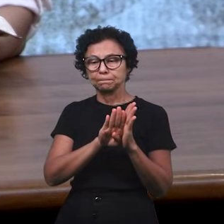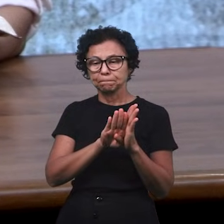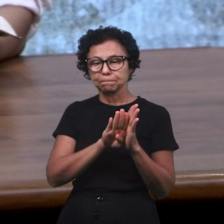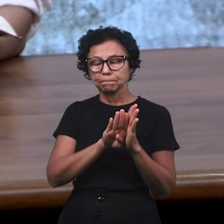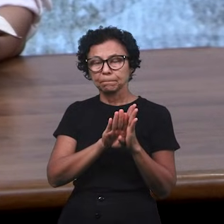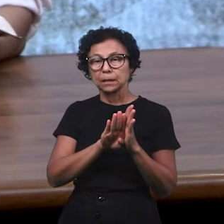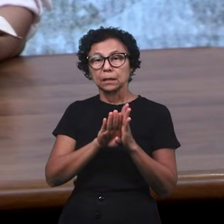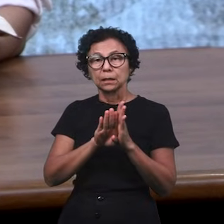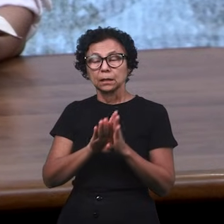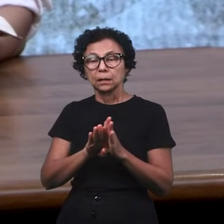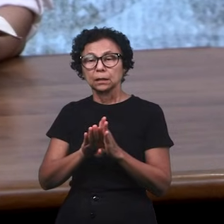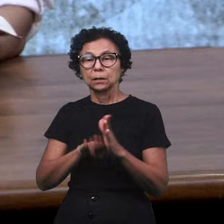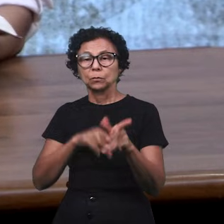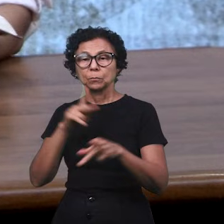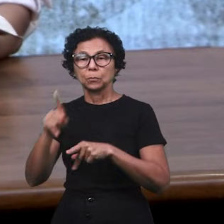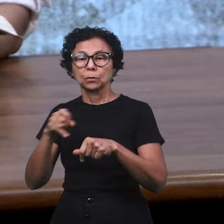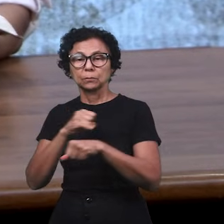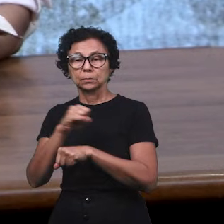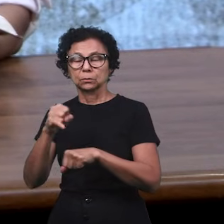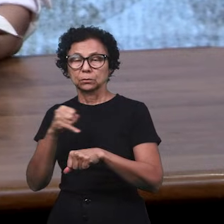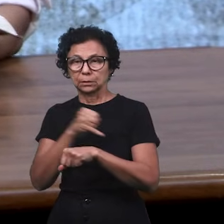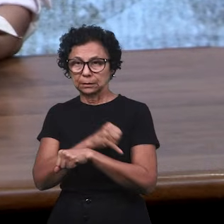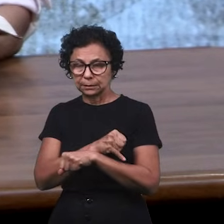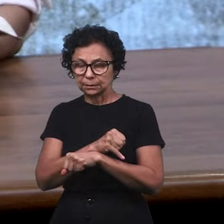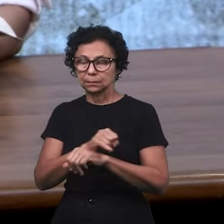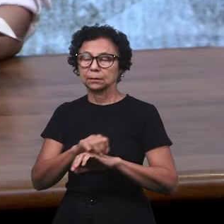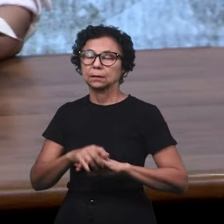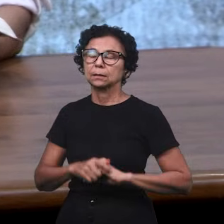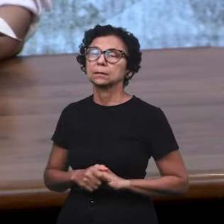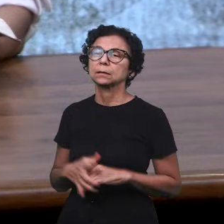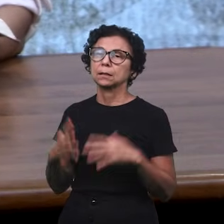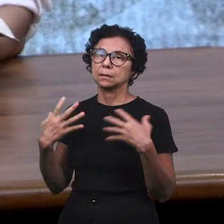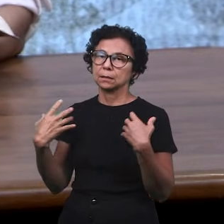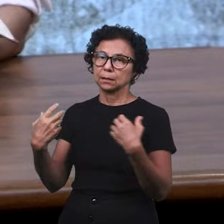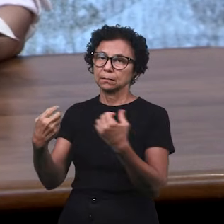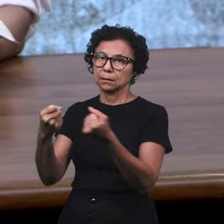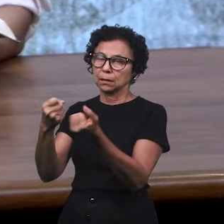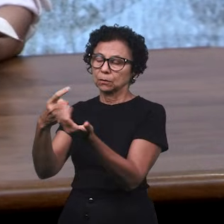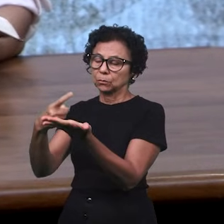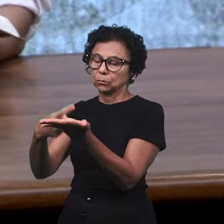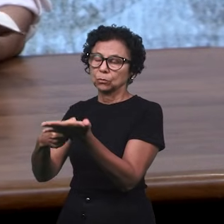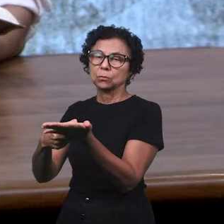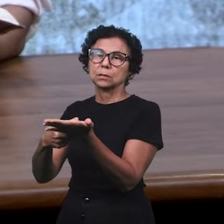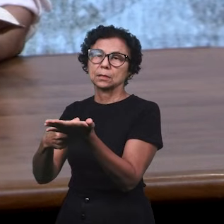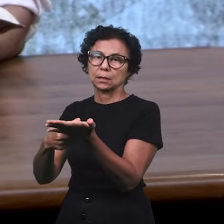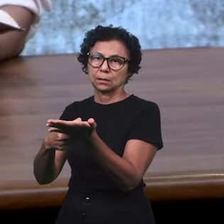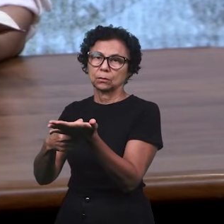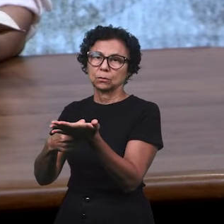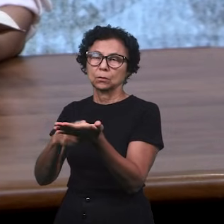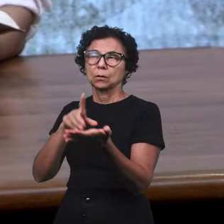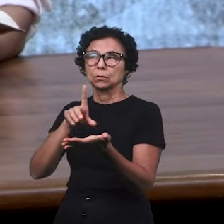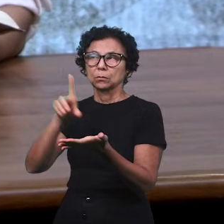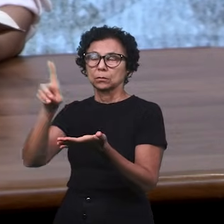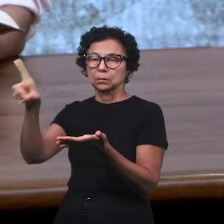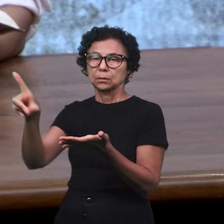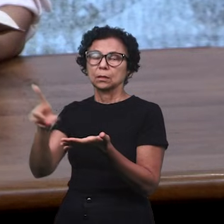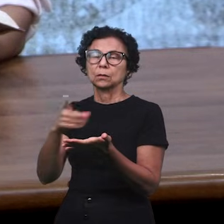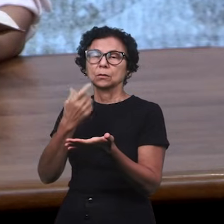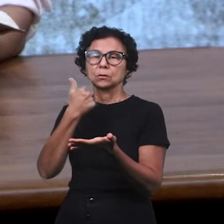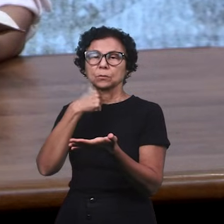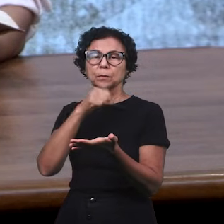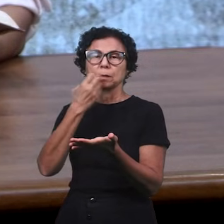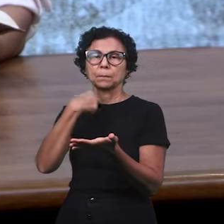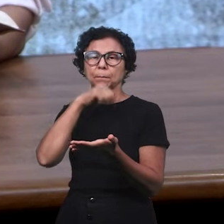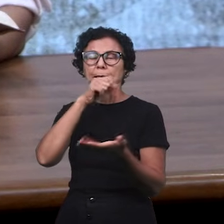Jerusalém fizeram conforme ao concerto de Deus, do Deus de seus pais. E